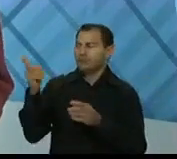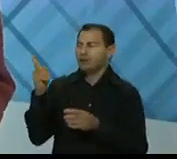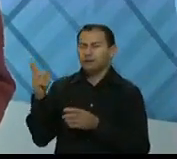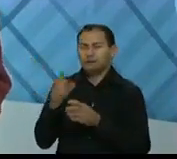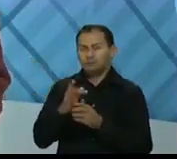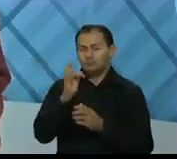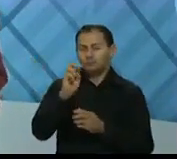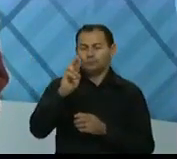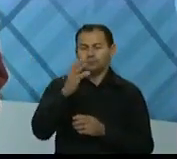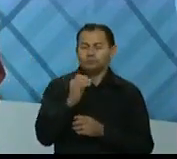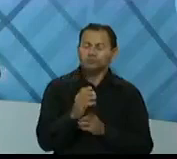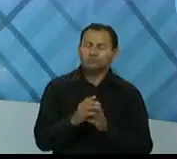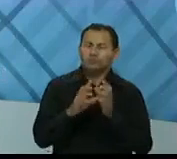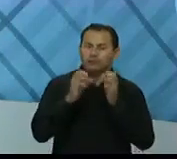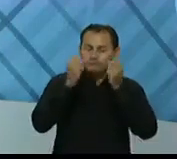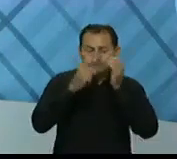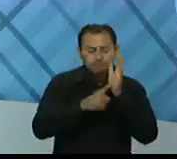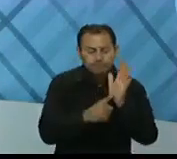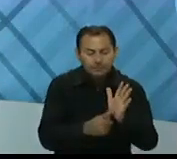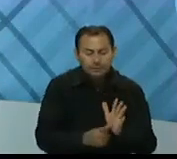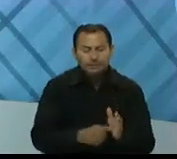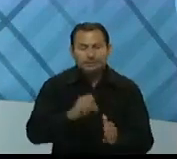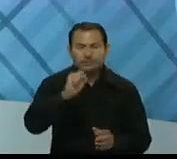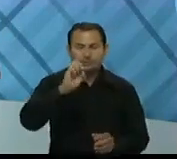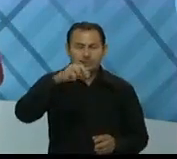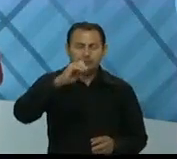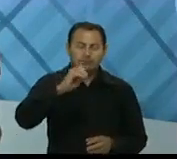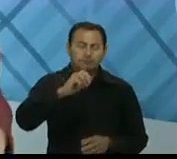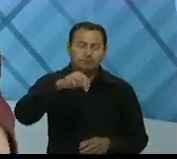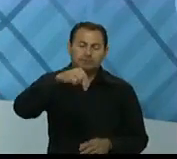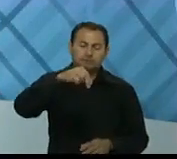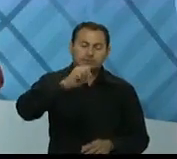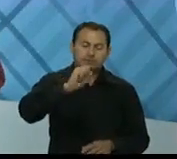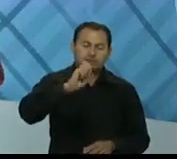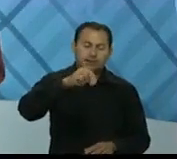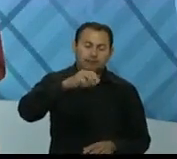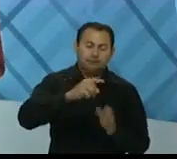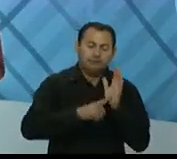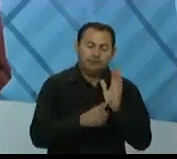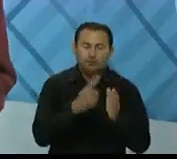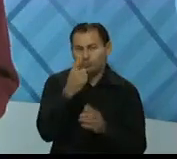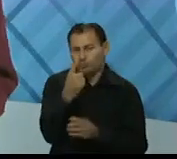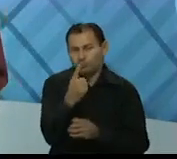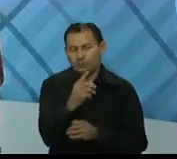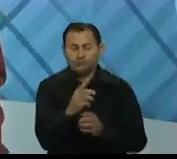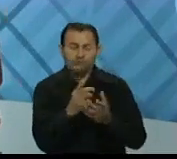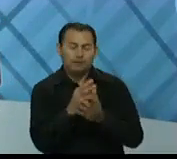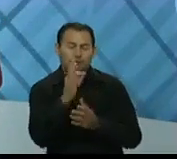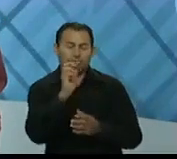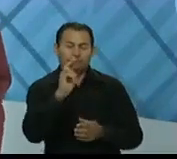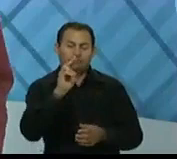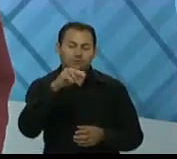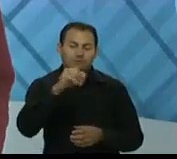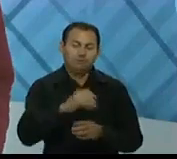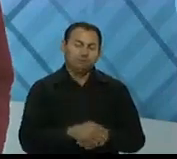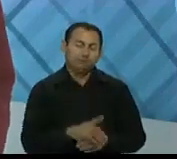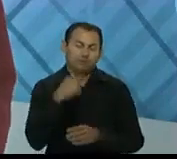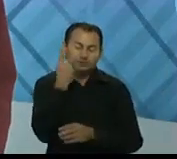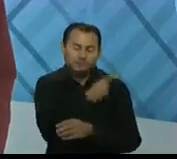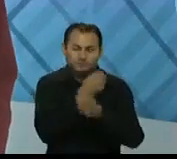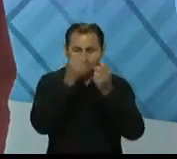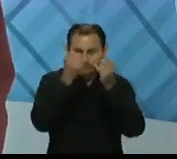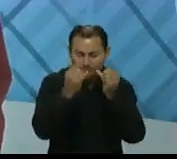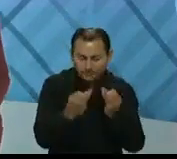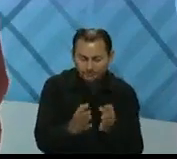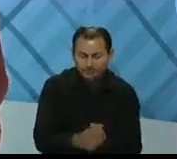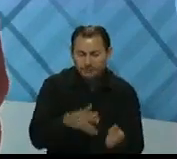nossa função que foi dada, apareceu o seno. O seno refere-se a uma das funções trigonométricas que abordaremos agora.